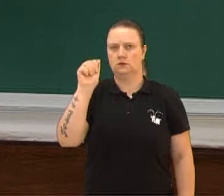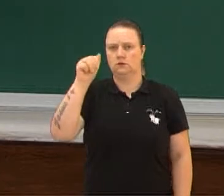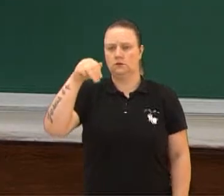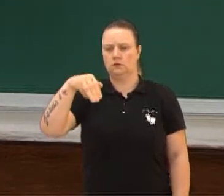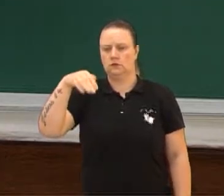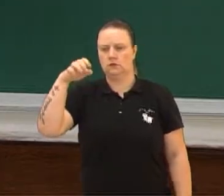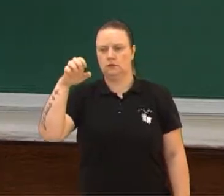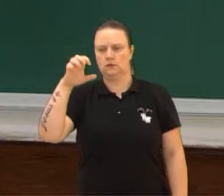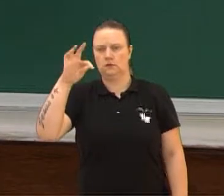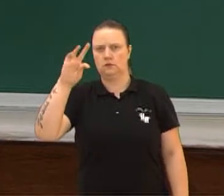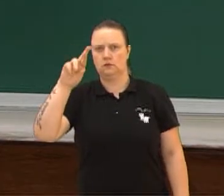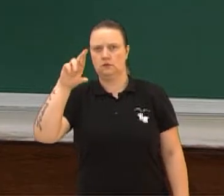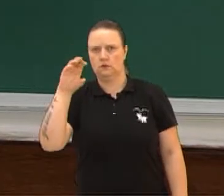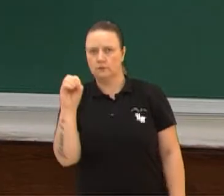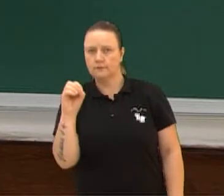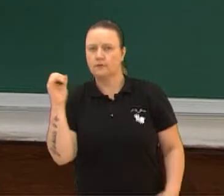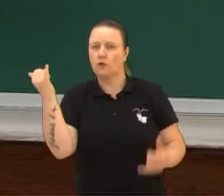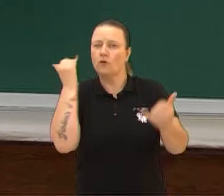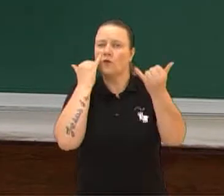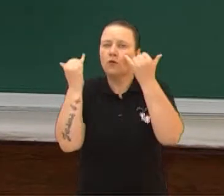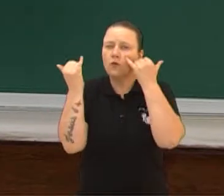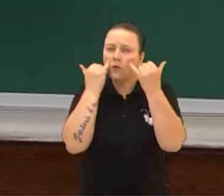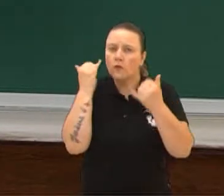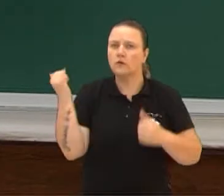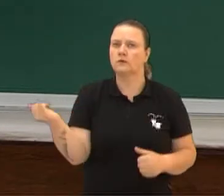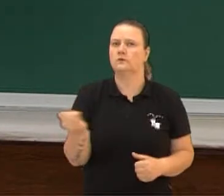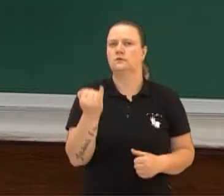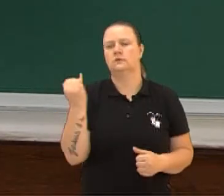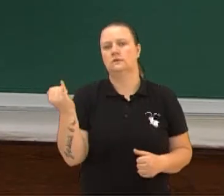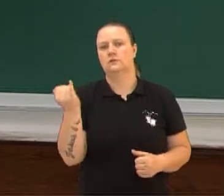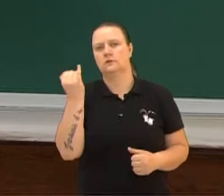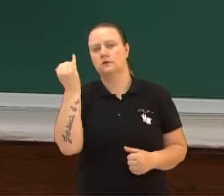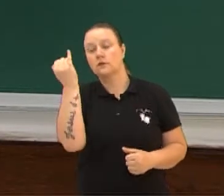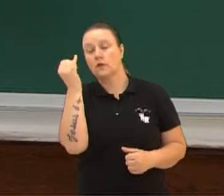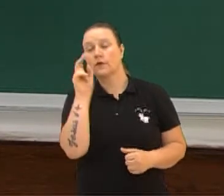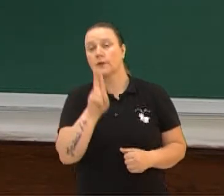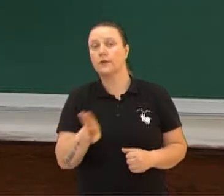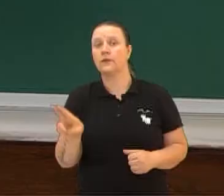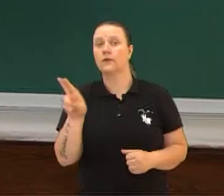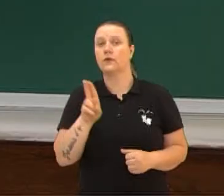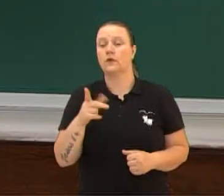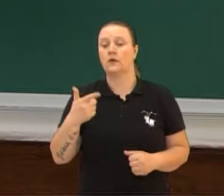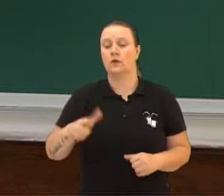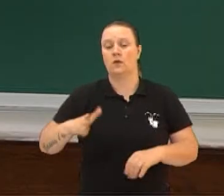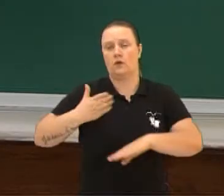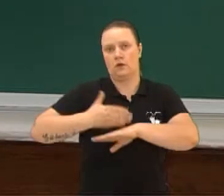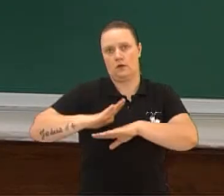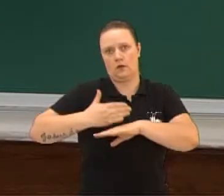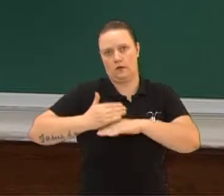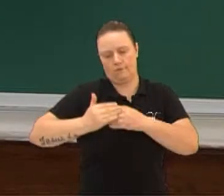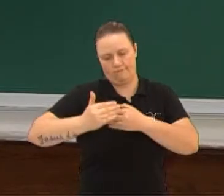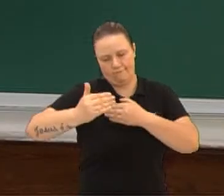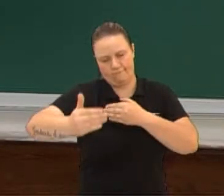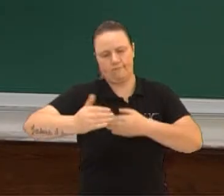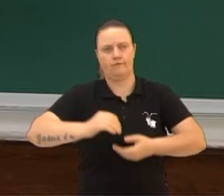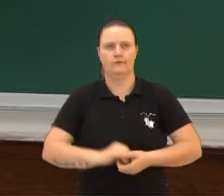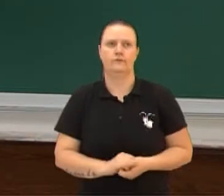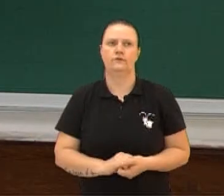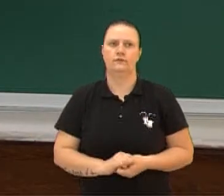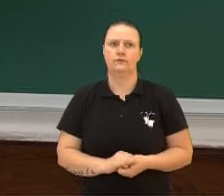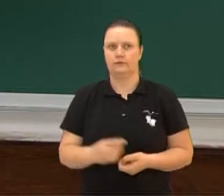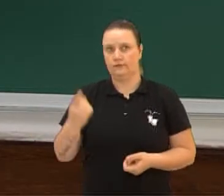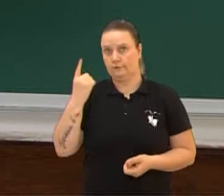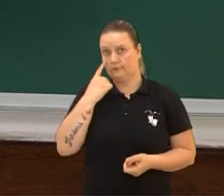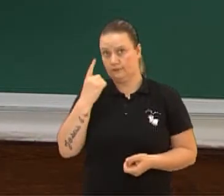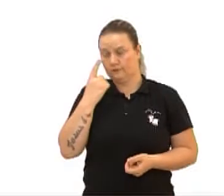essa informação aqui é bem relevante porque nós vamos utilizar num dos exercícios a seguir, tá? Então, veja